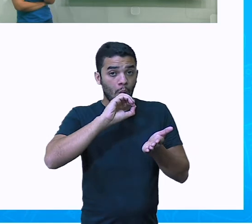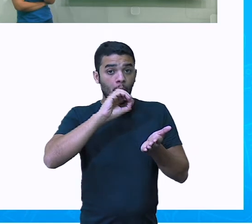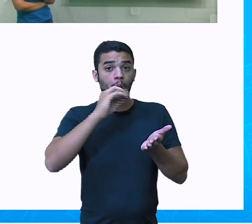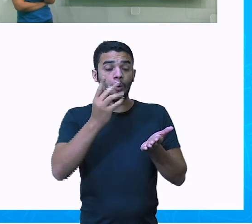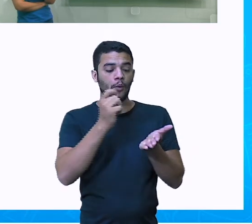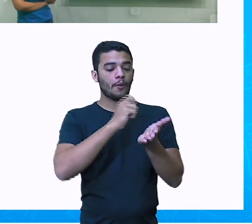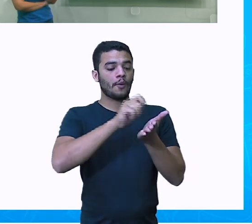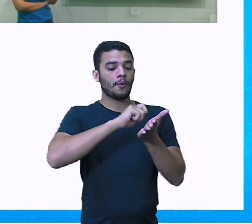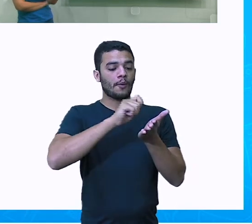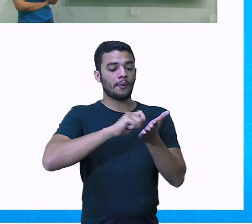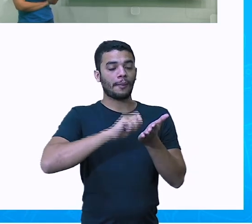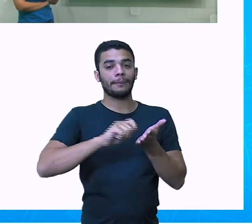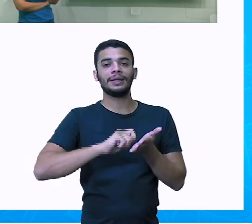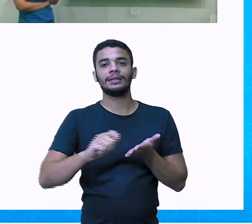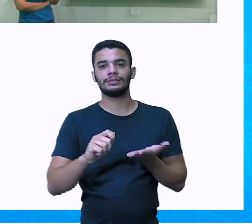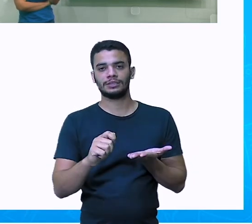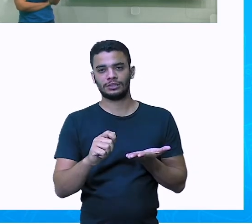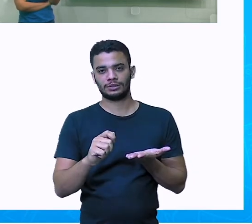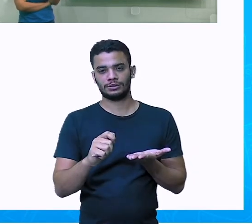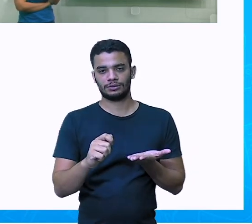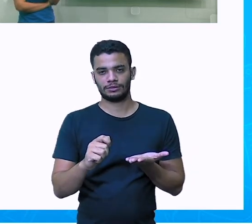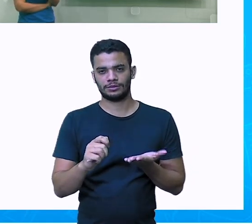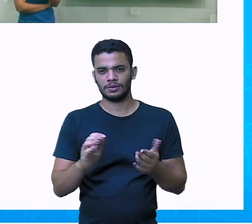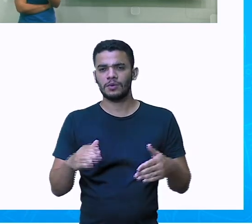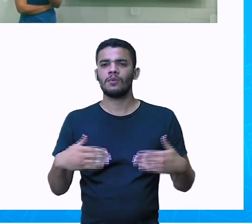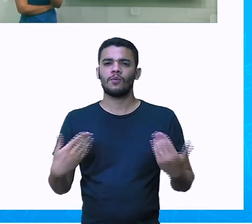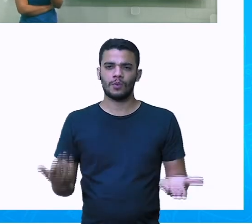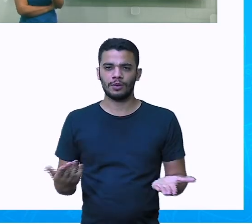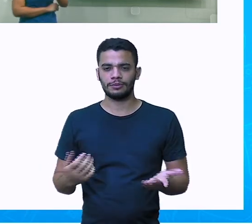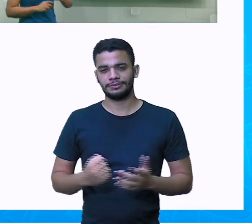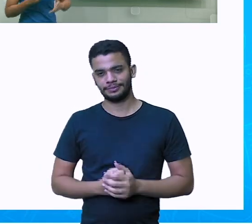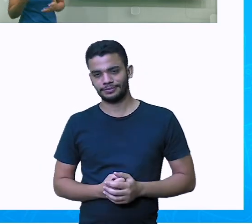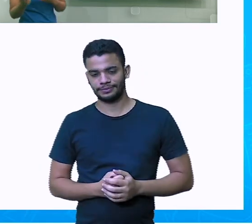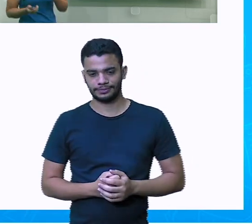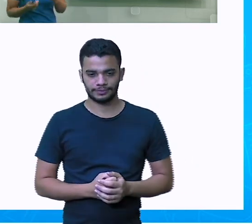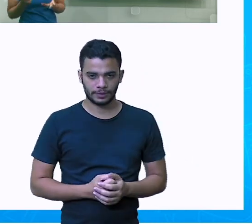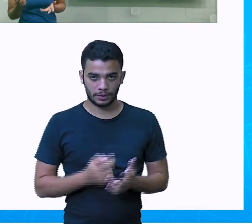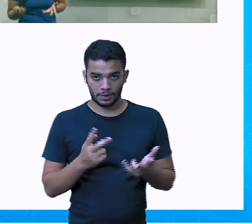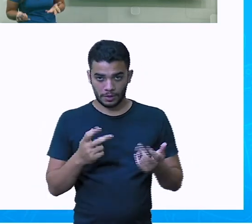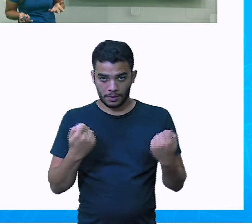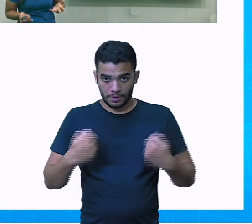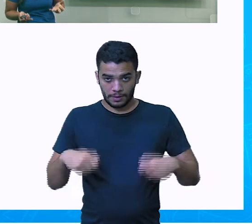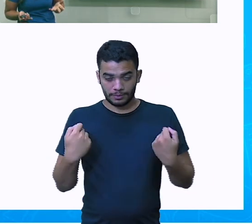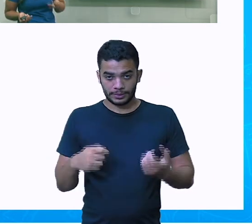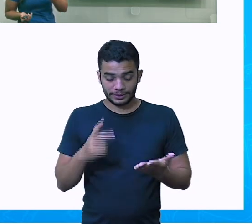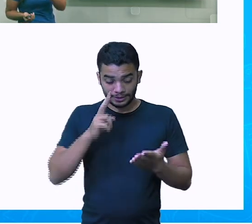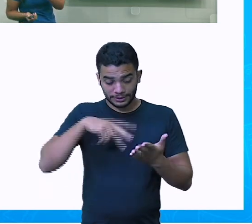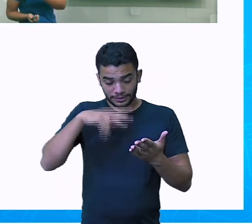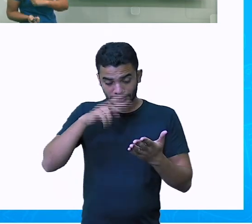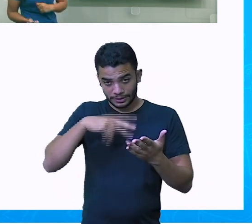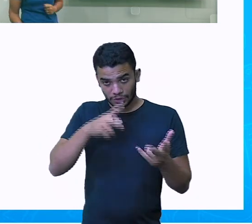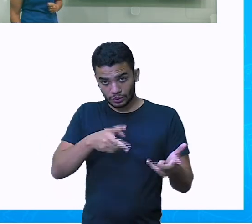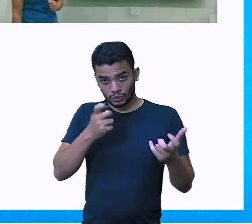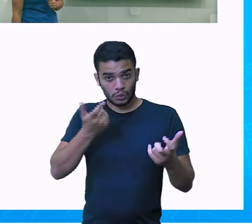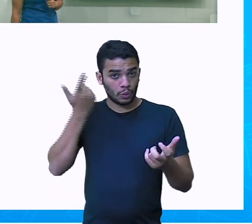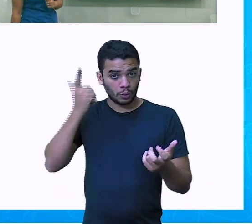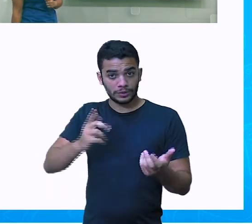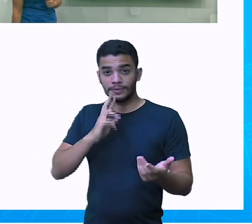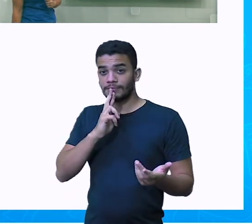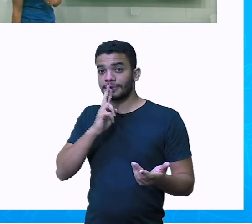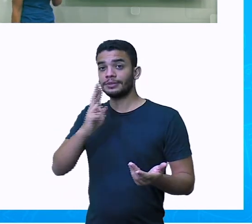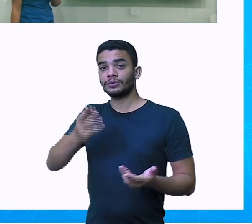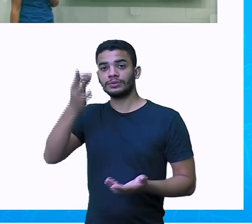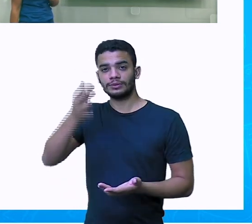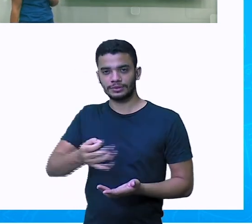ler novamente as tirinhas, agora que a gente já sabe quais são as perguntas, para a gente poder tirar dúvidas e não respondê-las